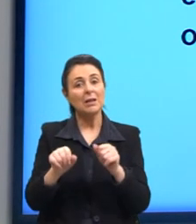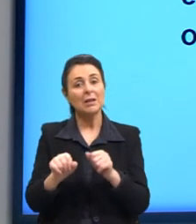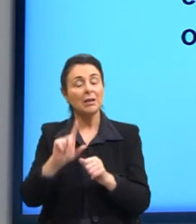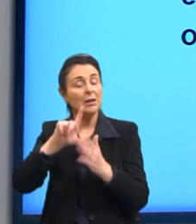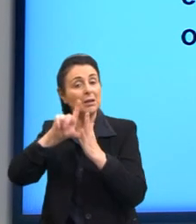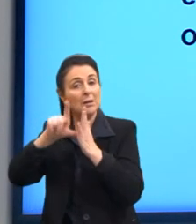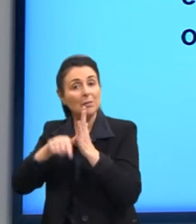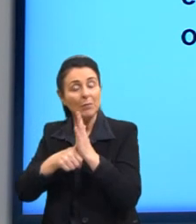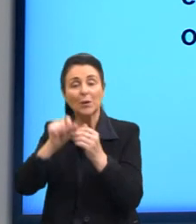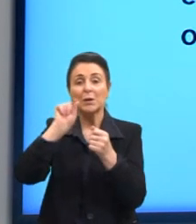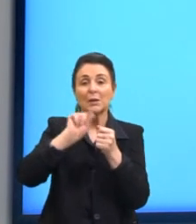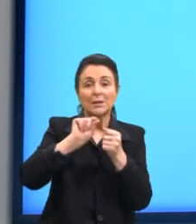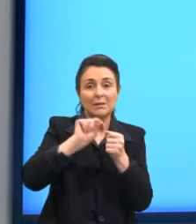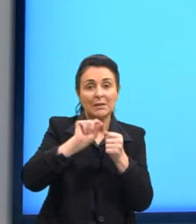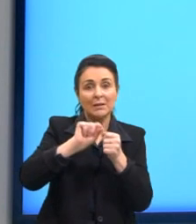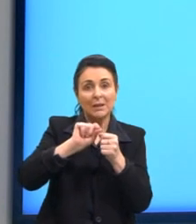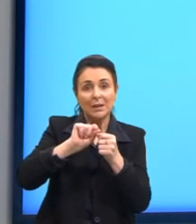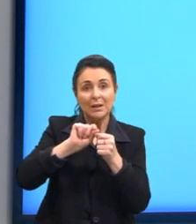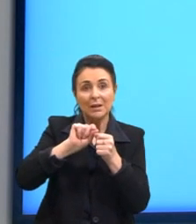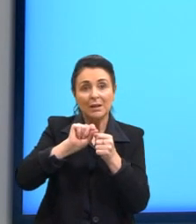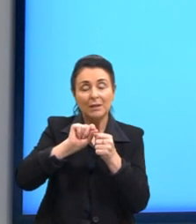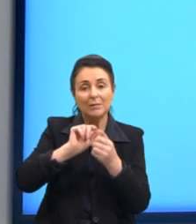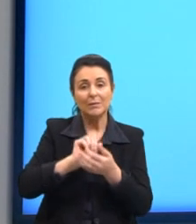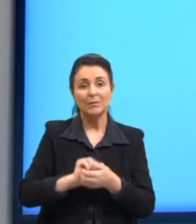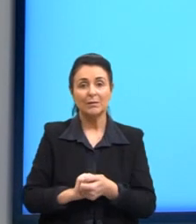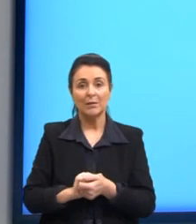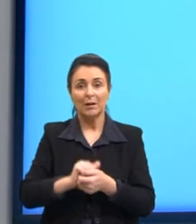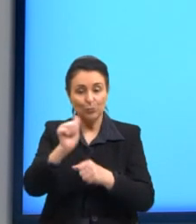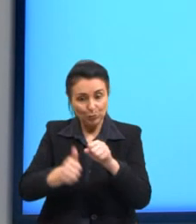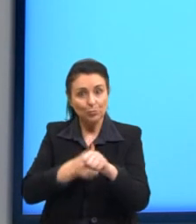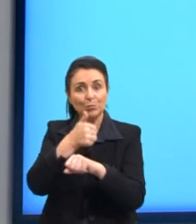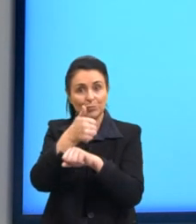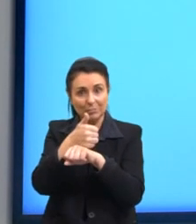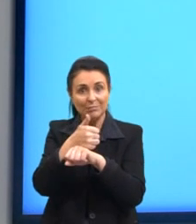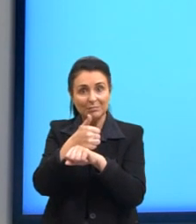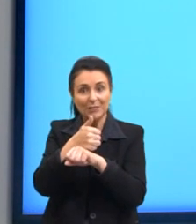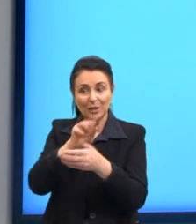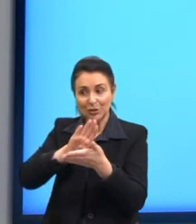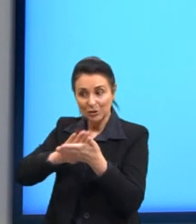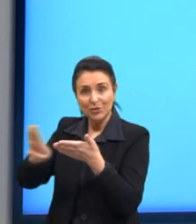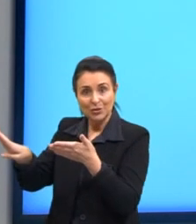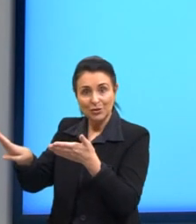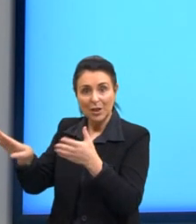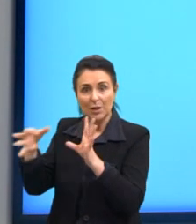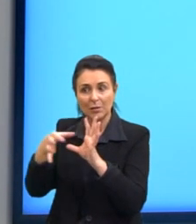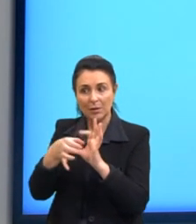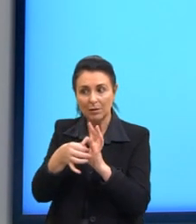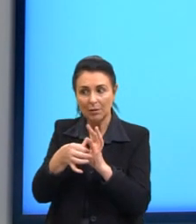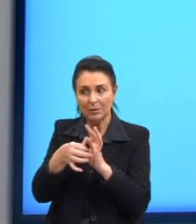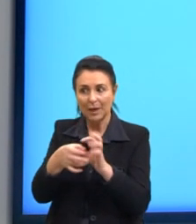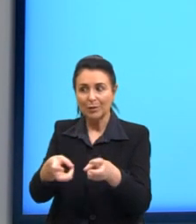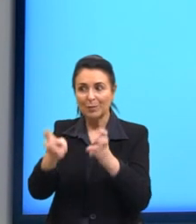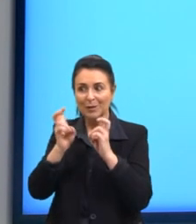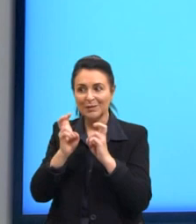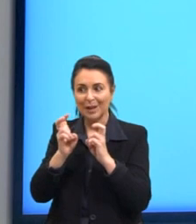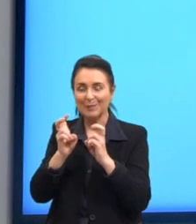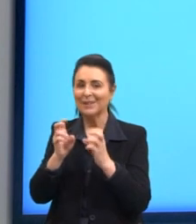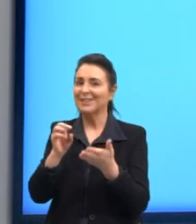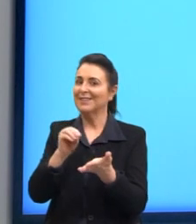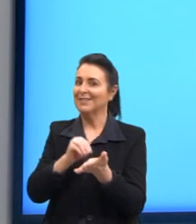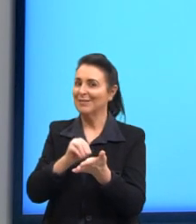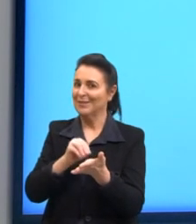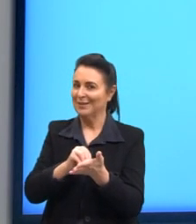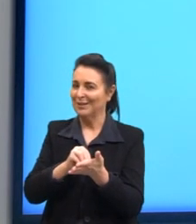fazer essa Em substituição a gente tira os conectores para enxergar a importância